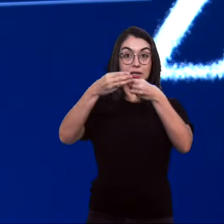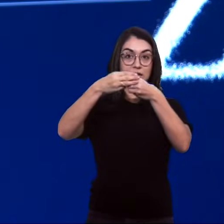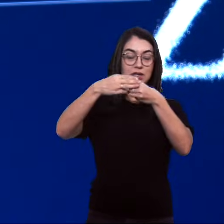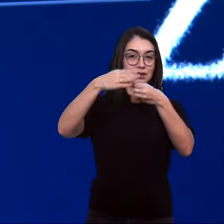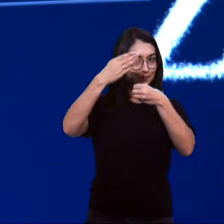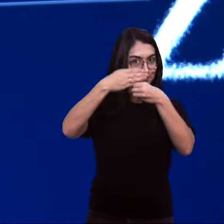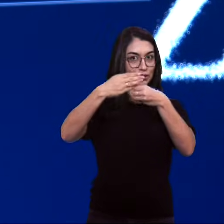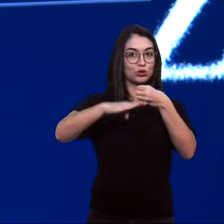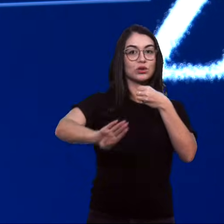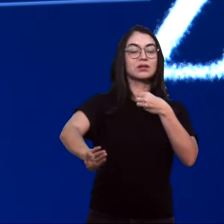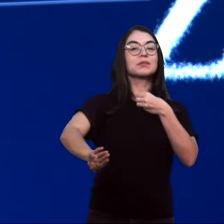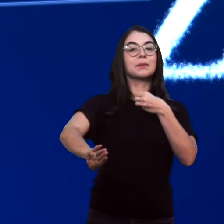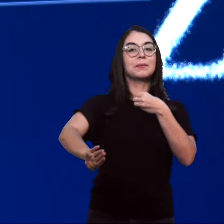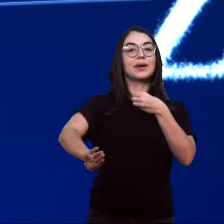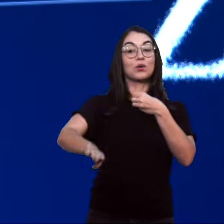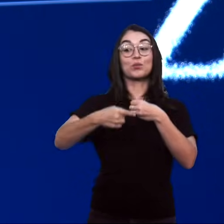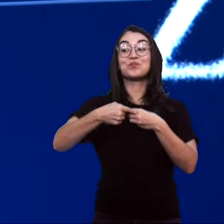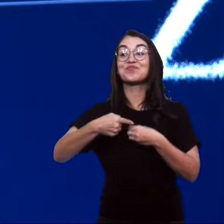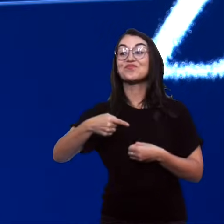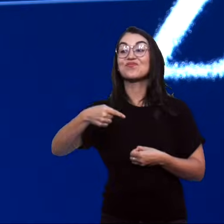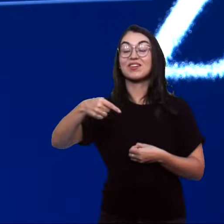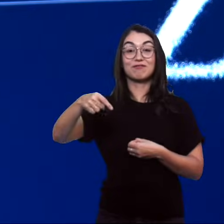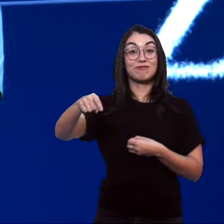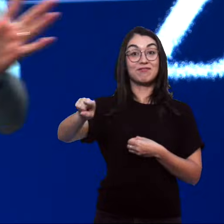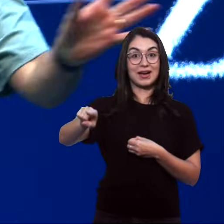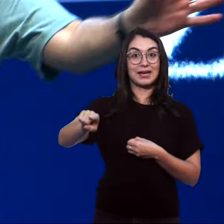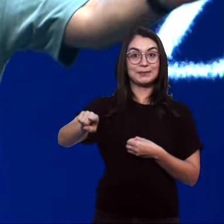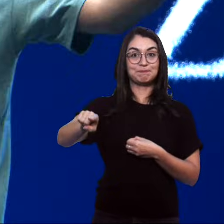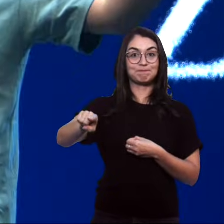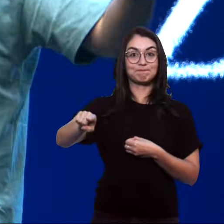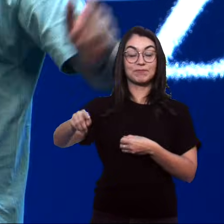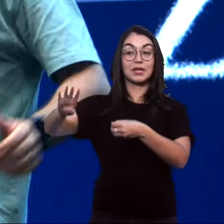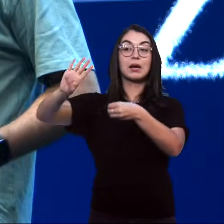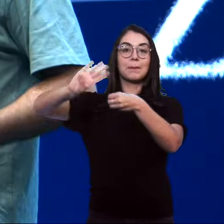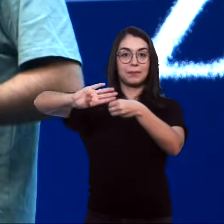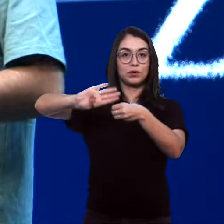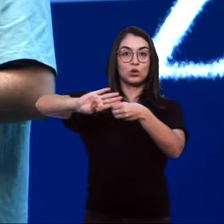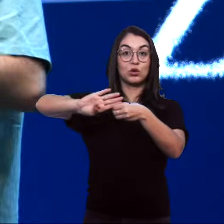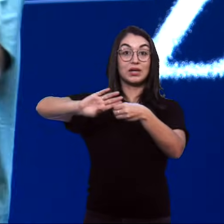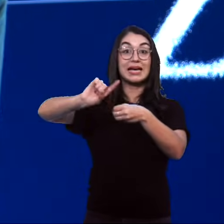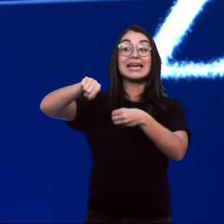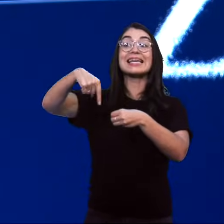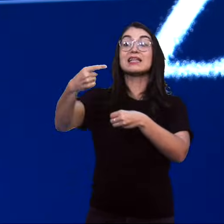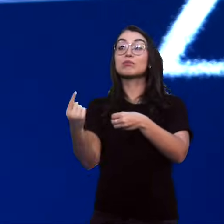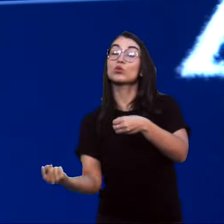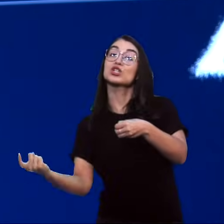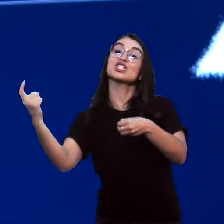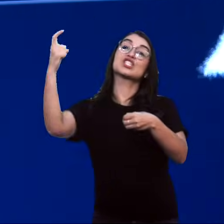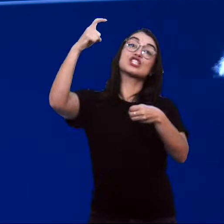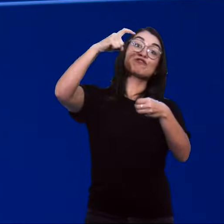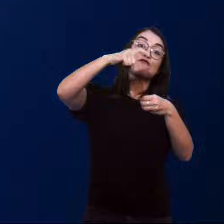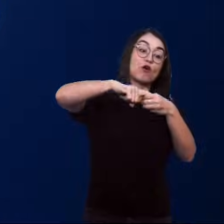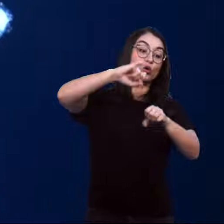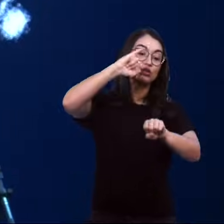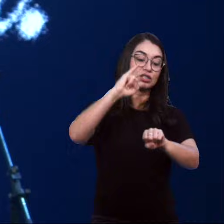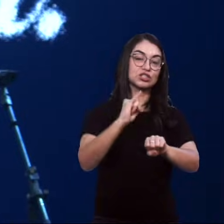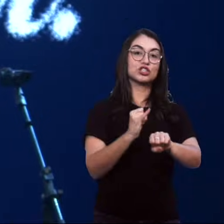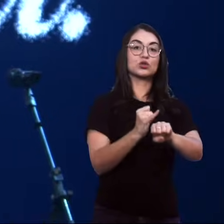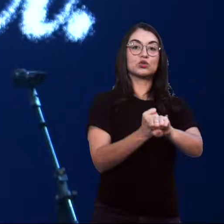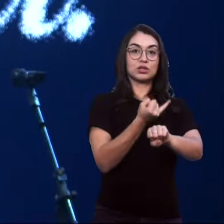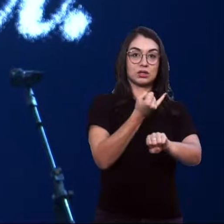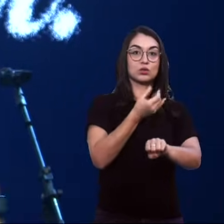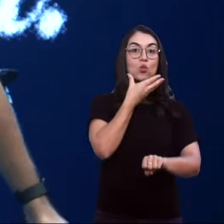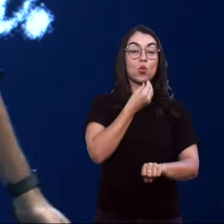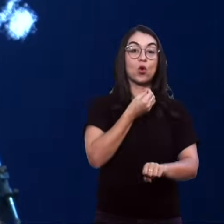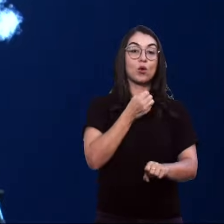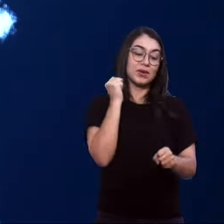ele estava na Babilônia, e ele volta para Jerusalém, e ele começa a reconstruir o